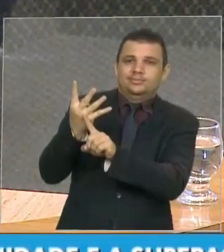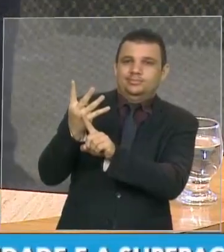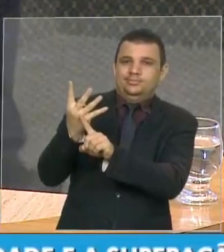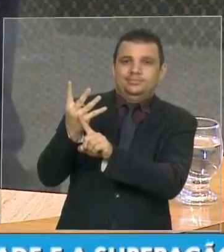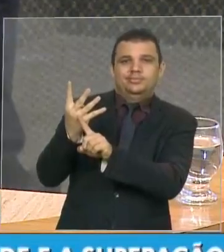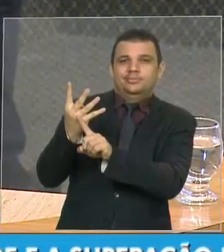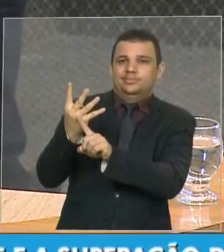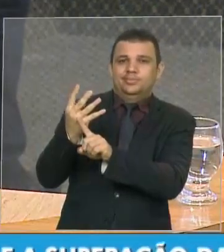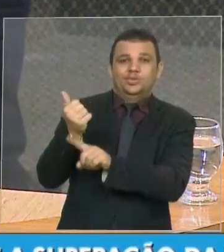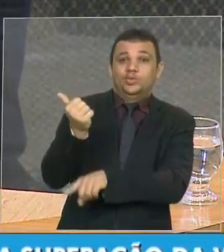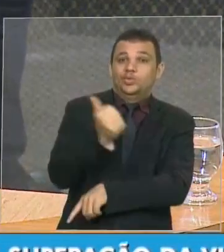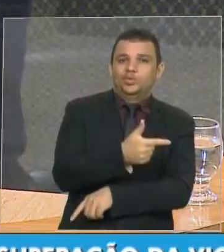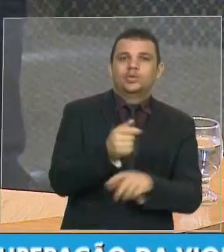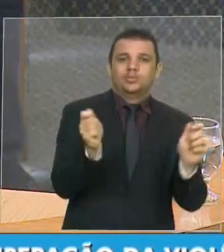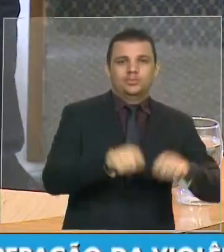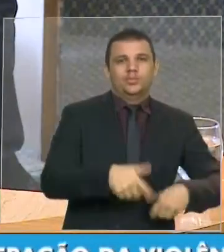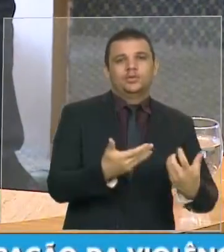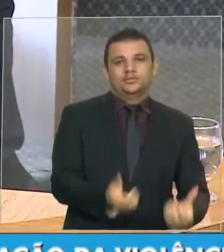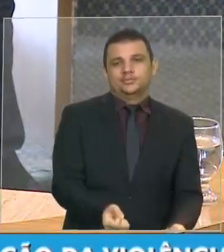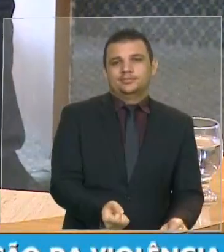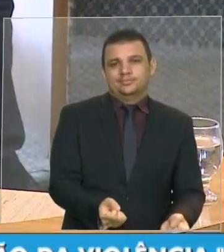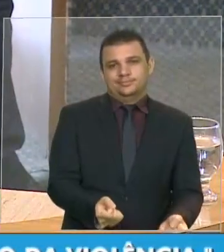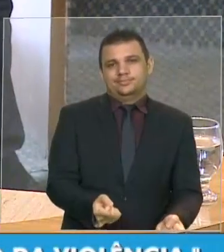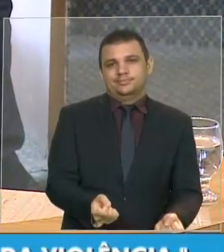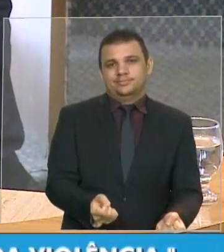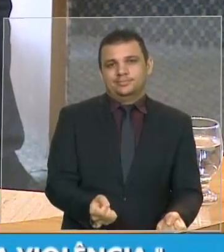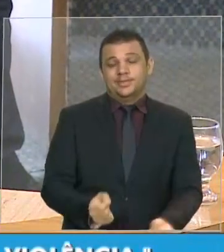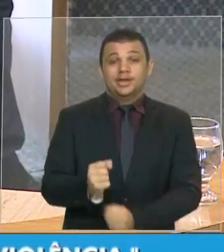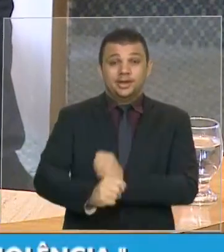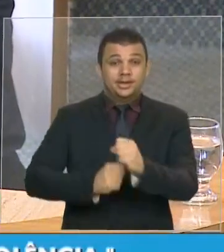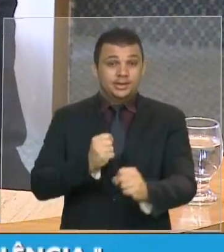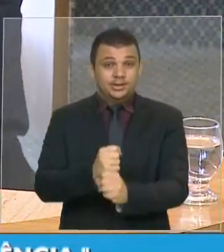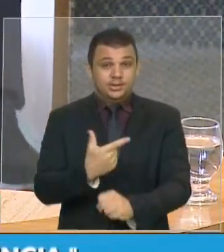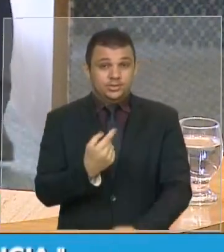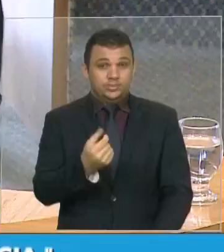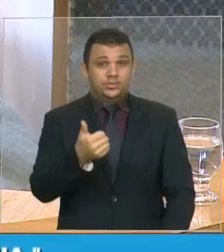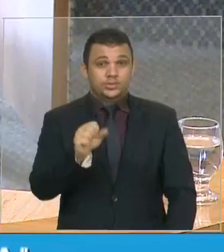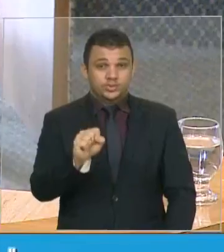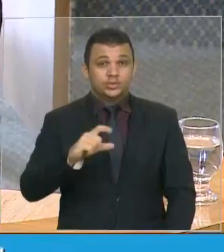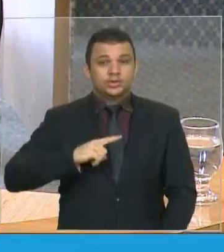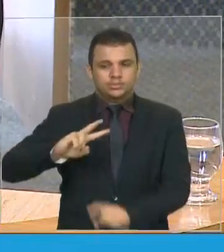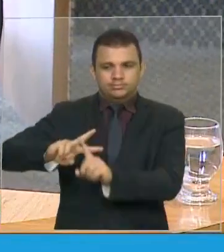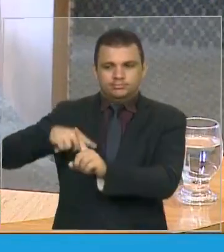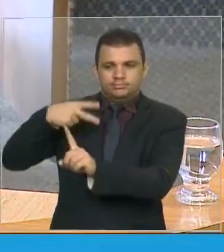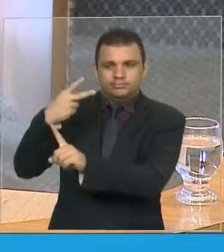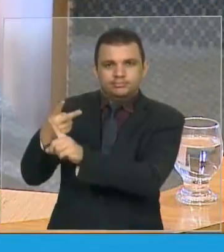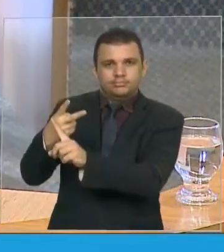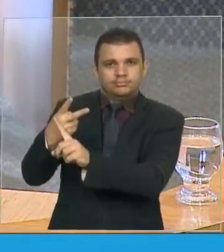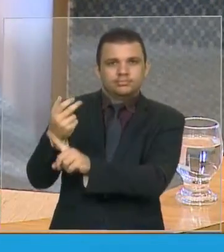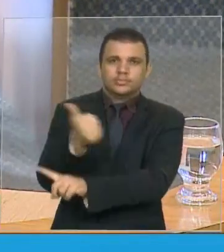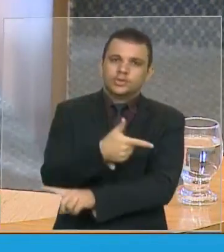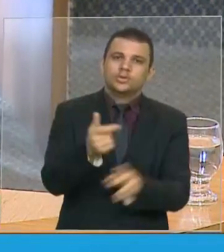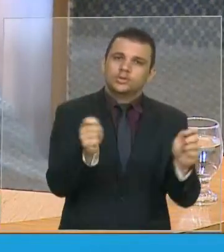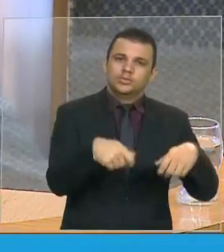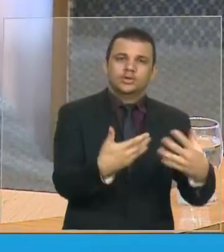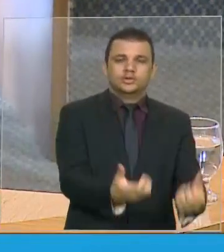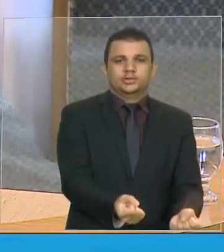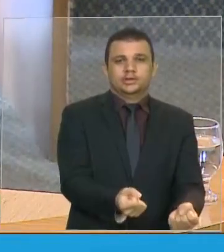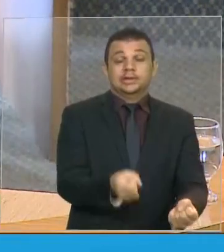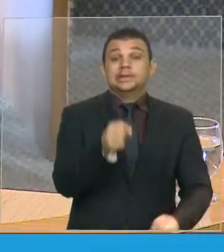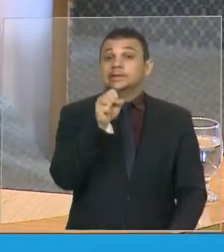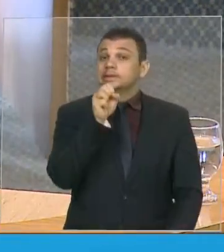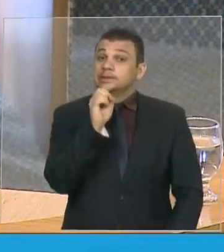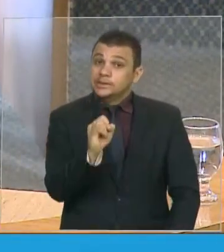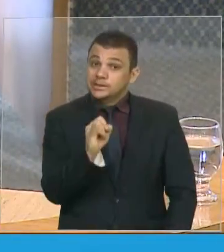Né? Nós estamos chegando agora em 2018 em 2 vezes mais. Se nós chegarmos a